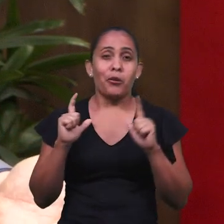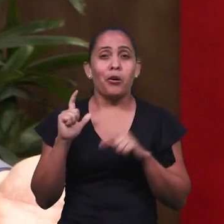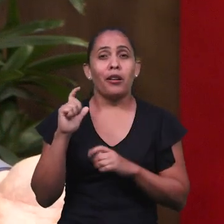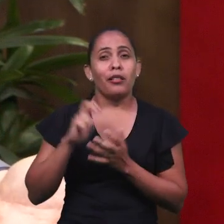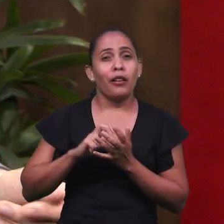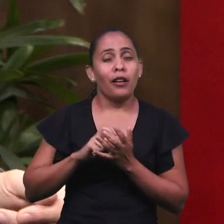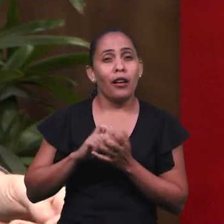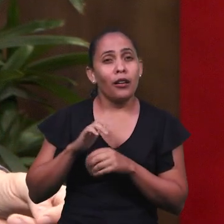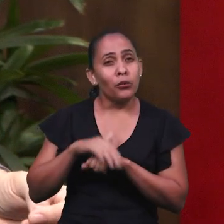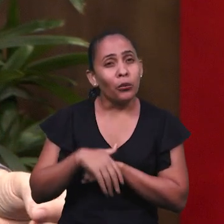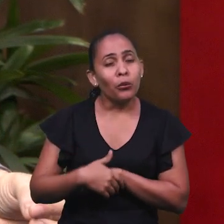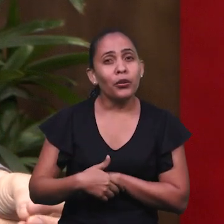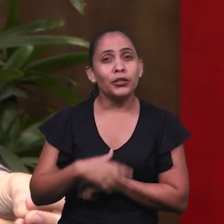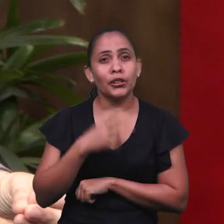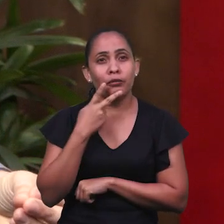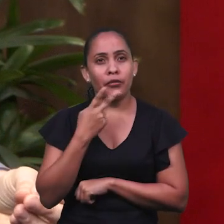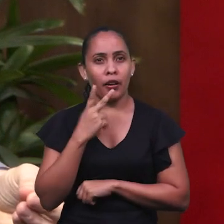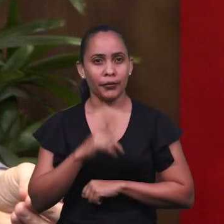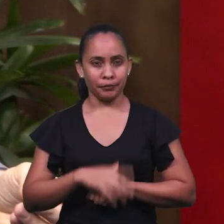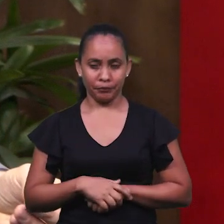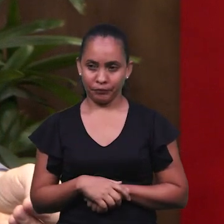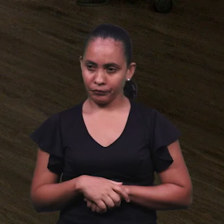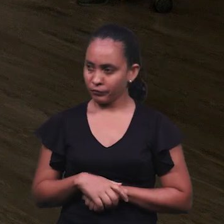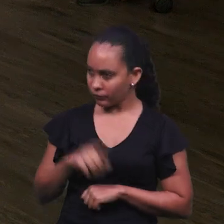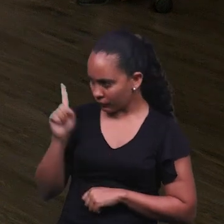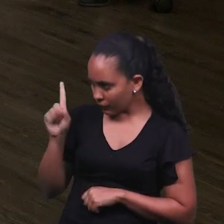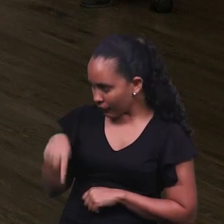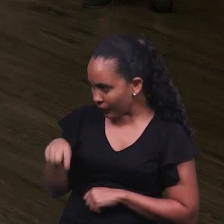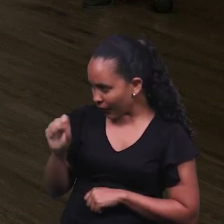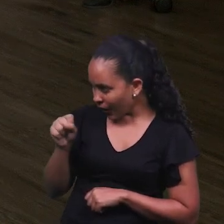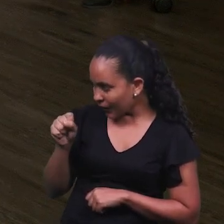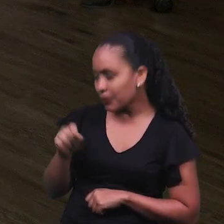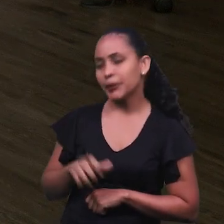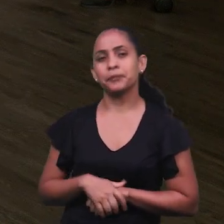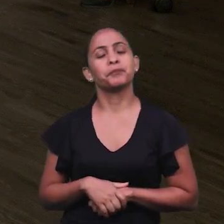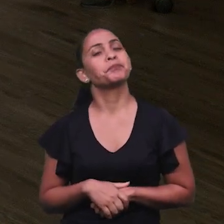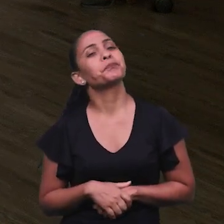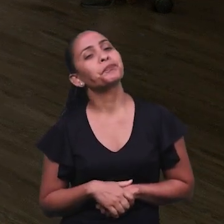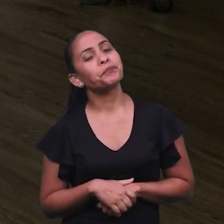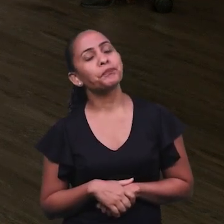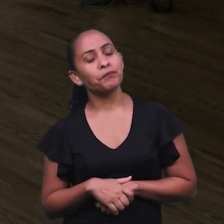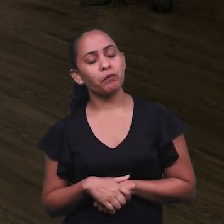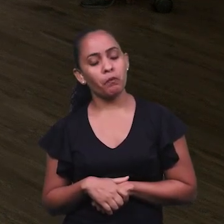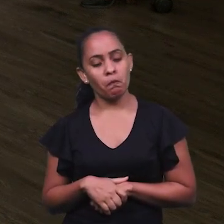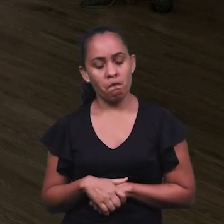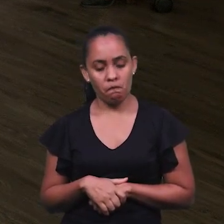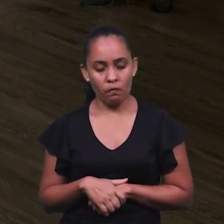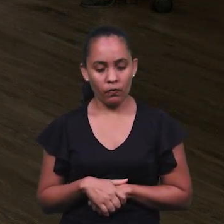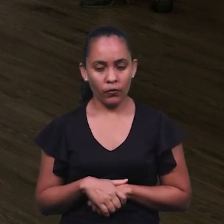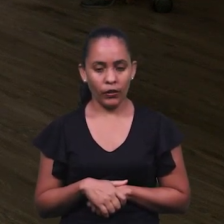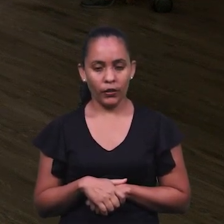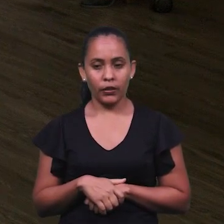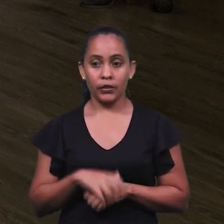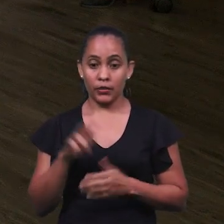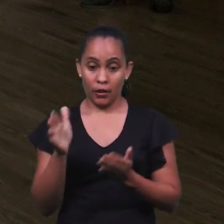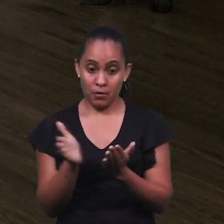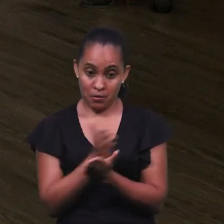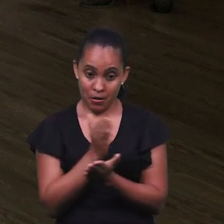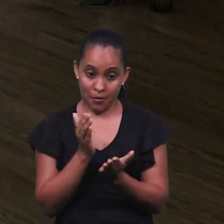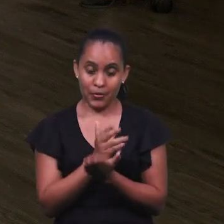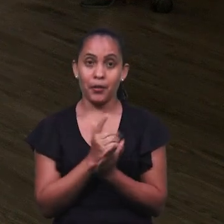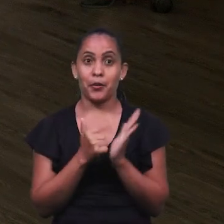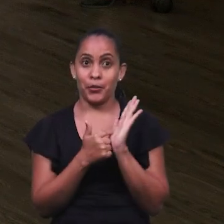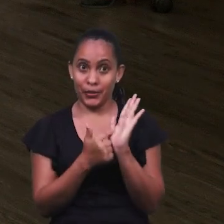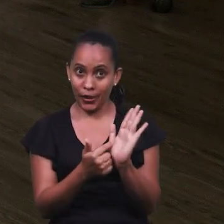no Salmo 73, é isso mesmo, Nínive? É isso mesmo, pastor. É que a Nínive está com a